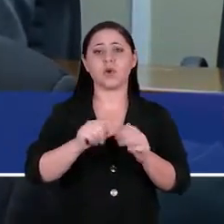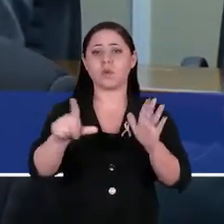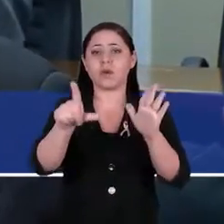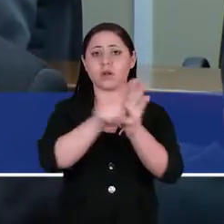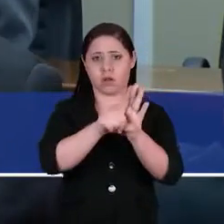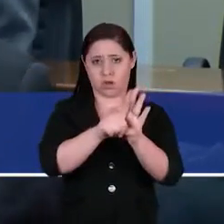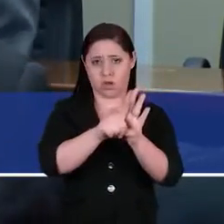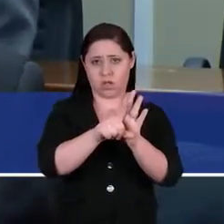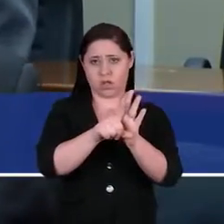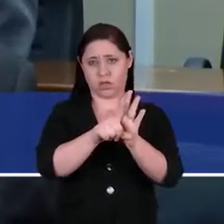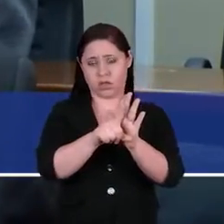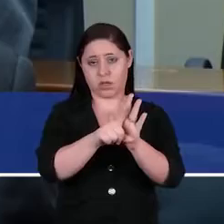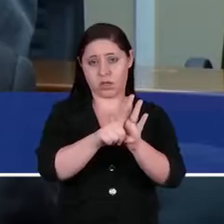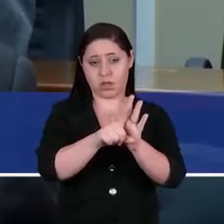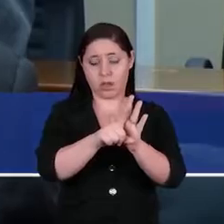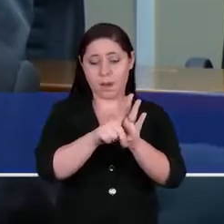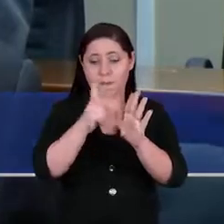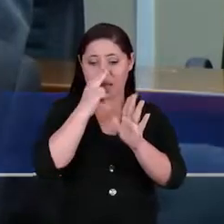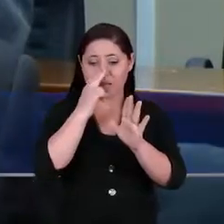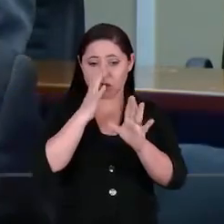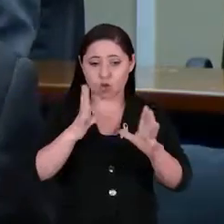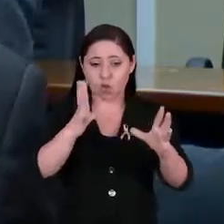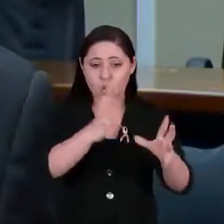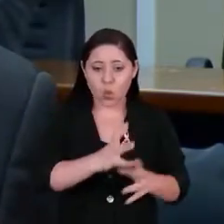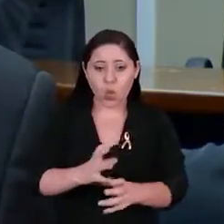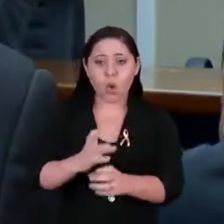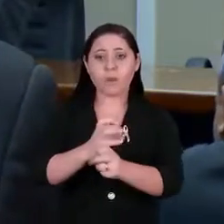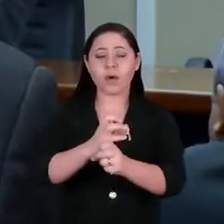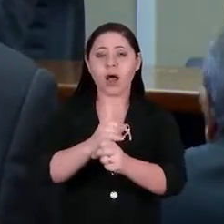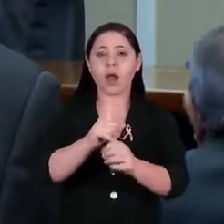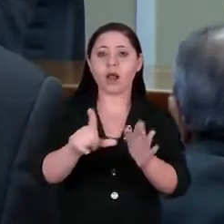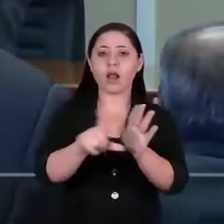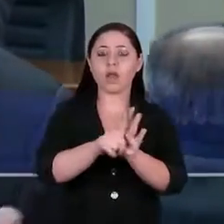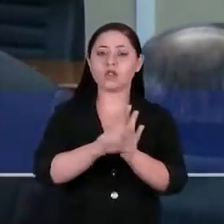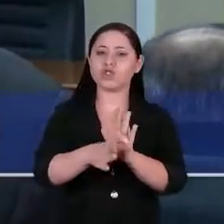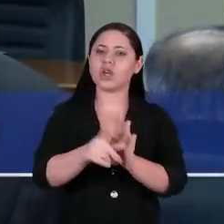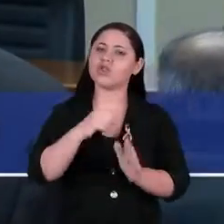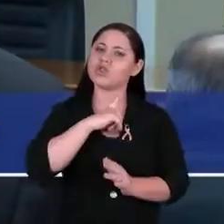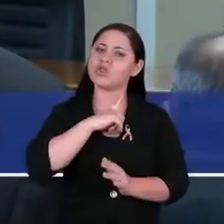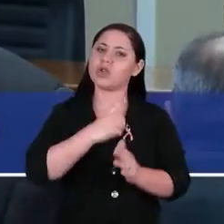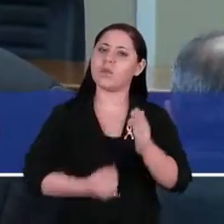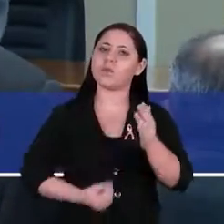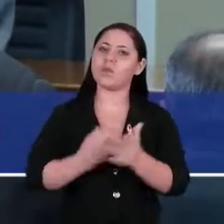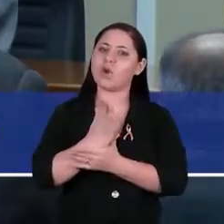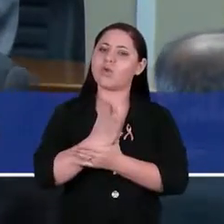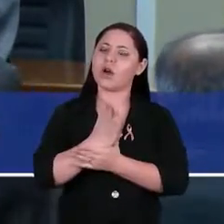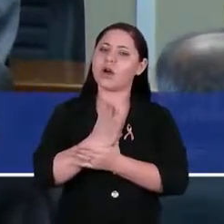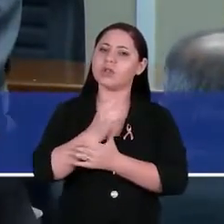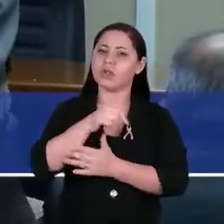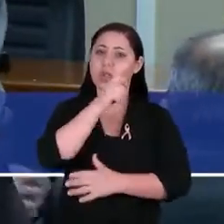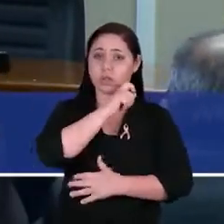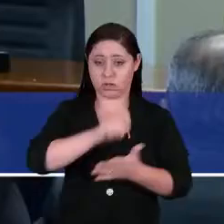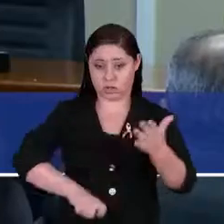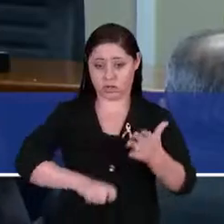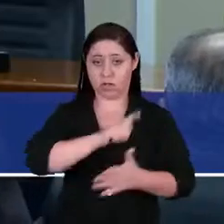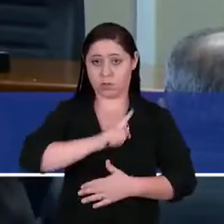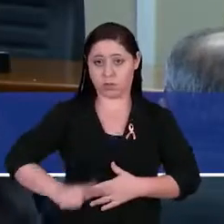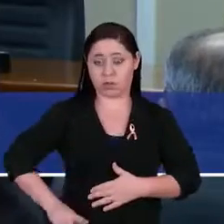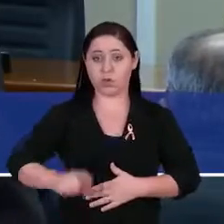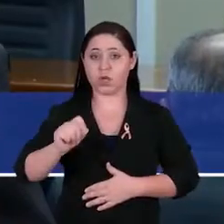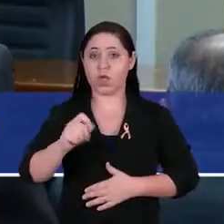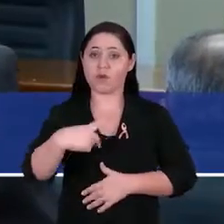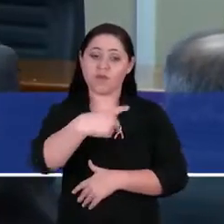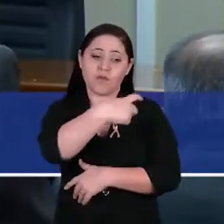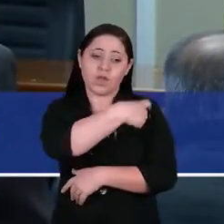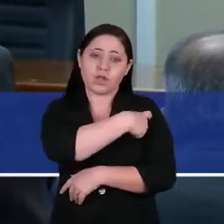aqui uma uma lei é e abrangência na verdade numa lei que já existe nesta casa aprovado por esta casa senado pelo governo